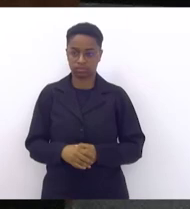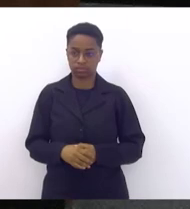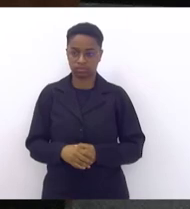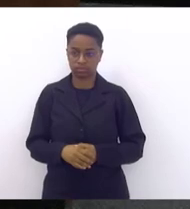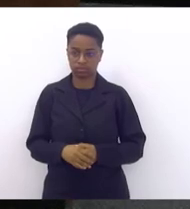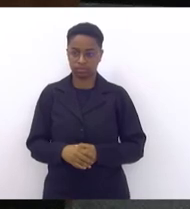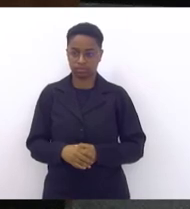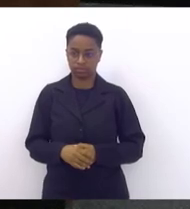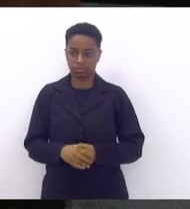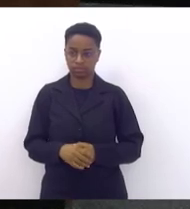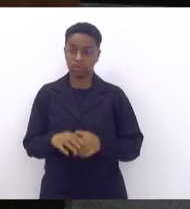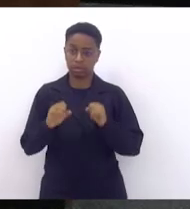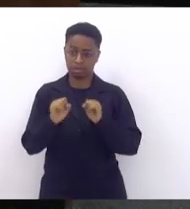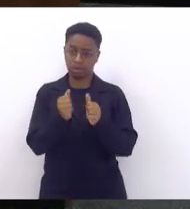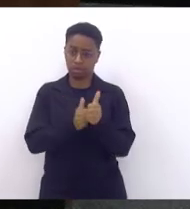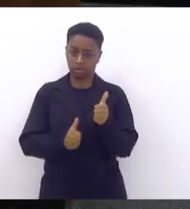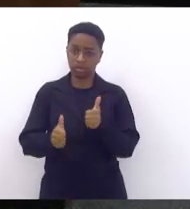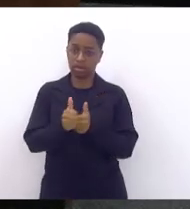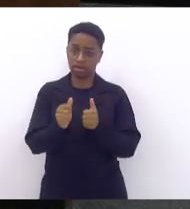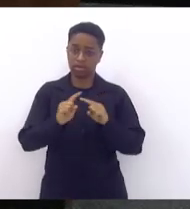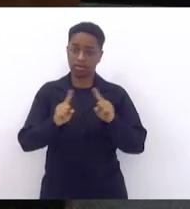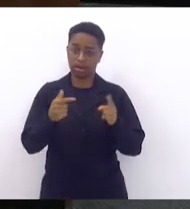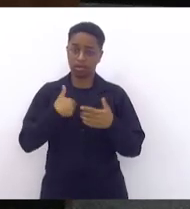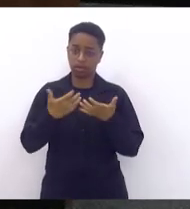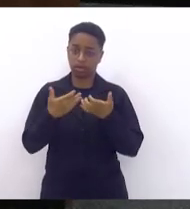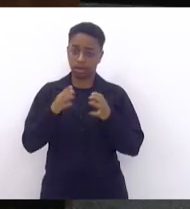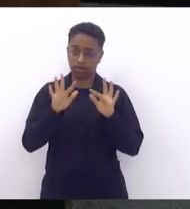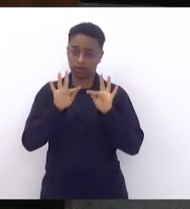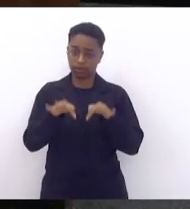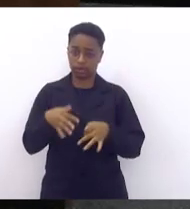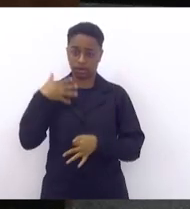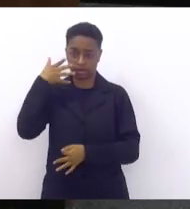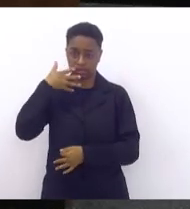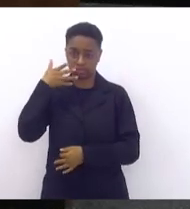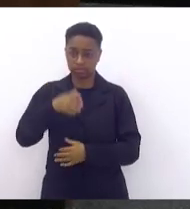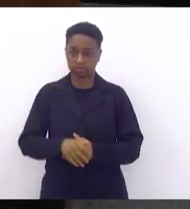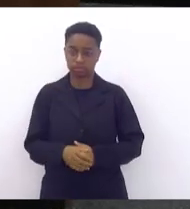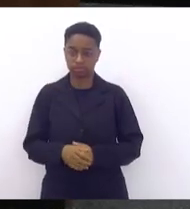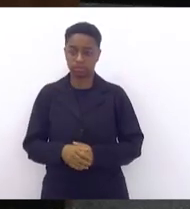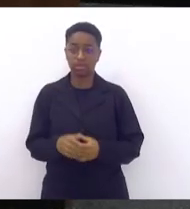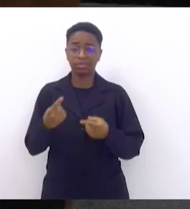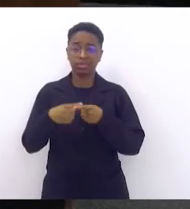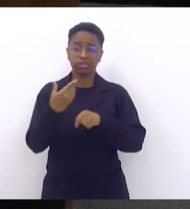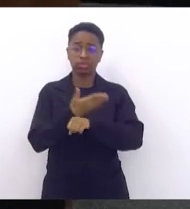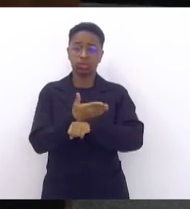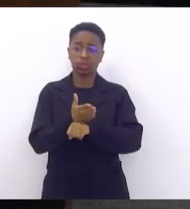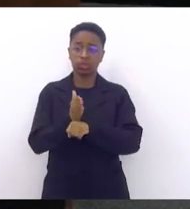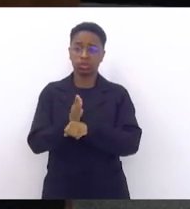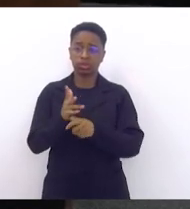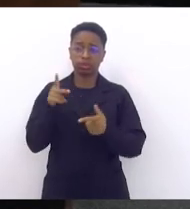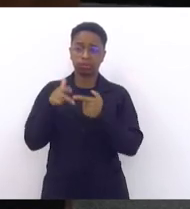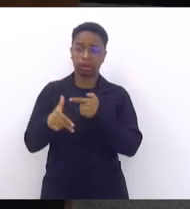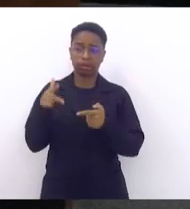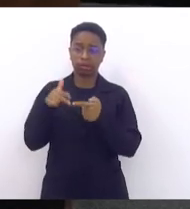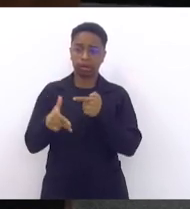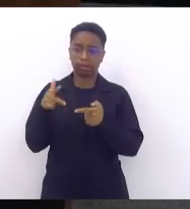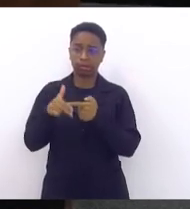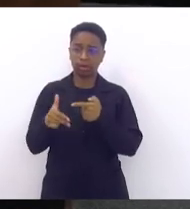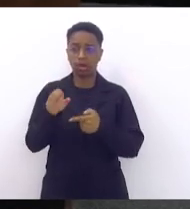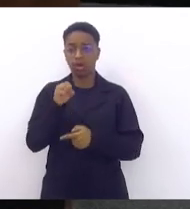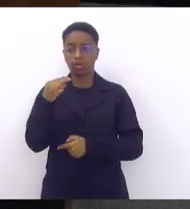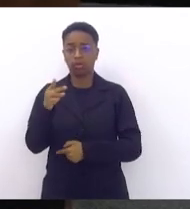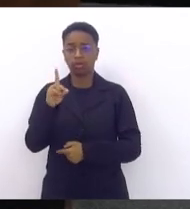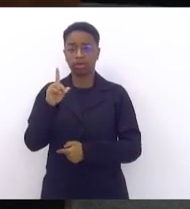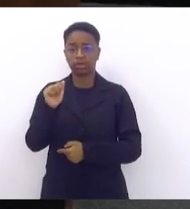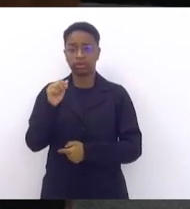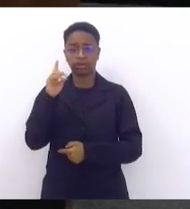Você pode fazer pela ordem, mas eu quero concluir minha fala. Não, toda hora... Ou é a Dani ou